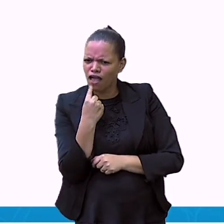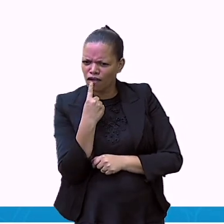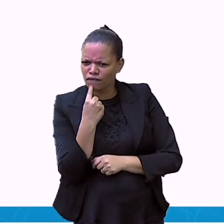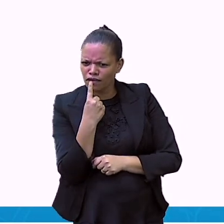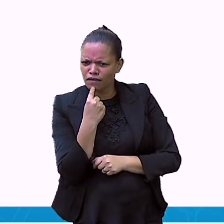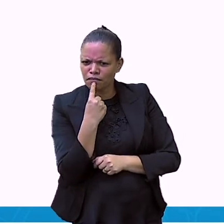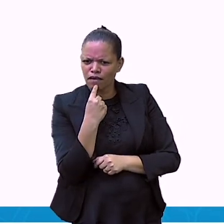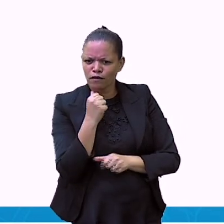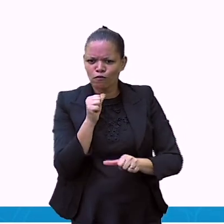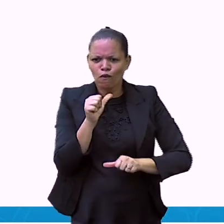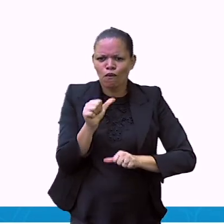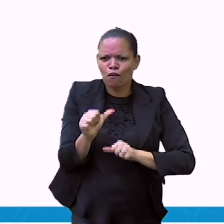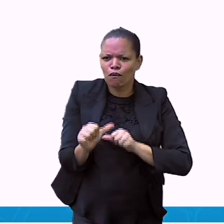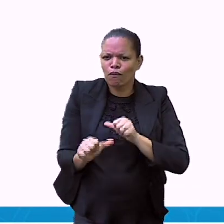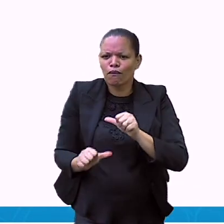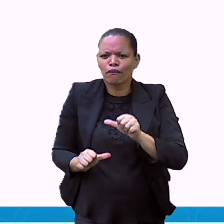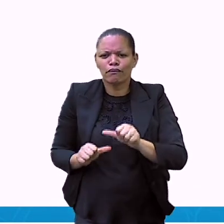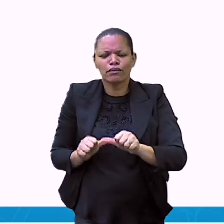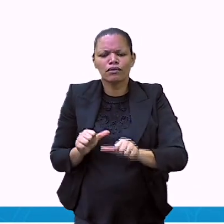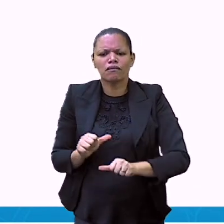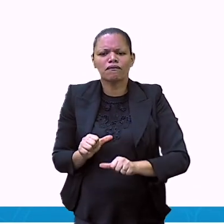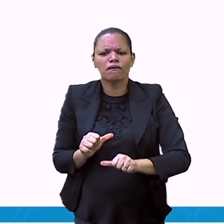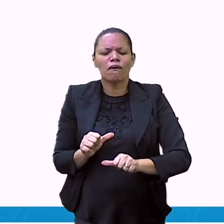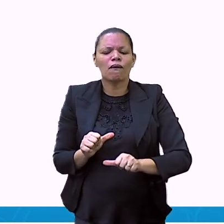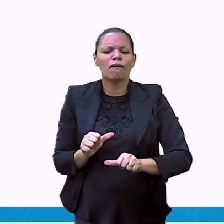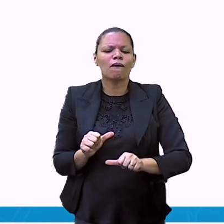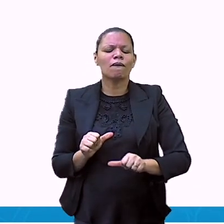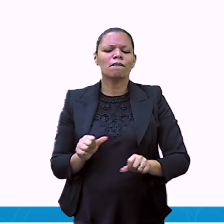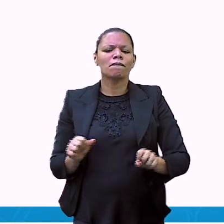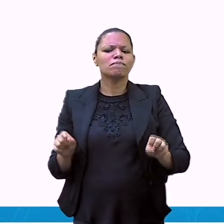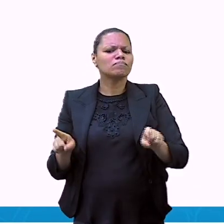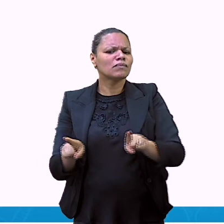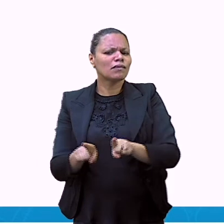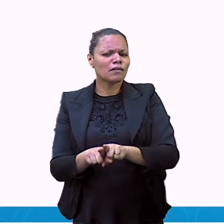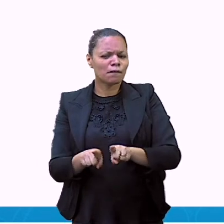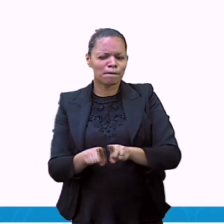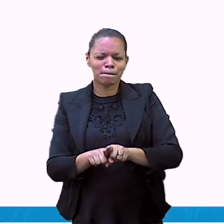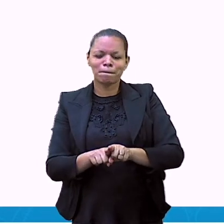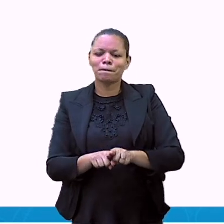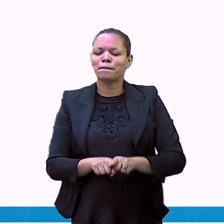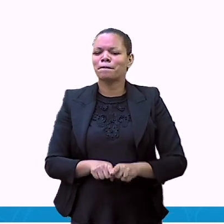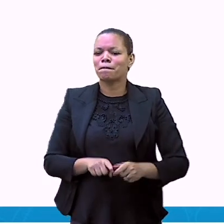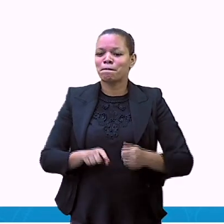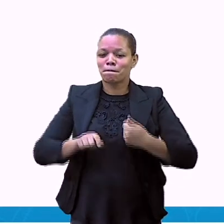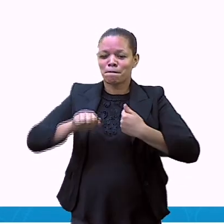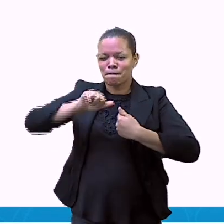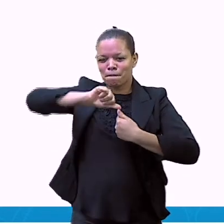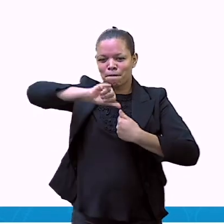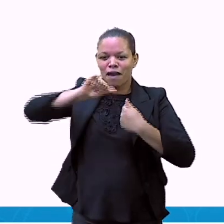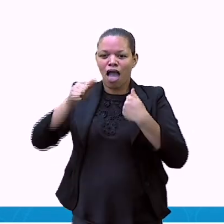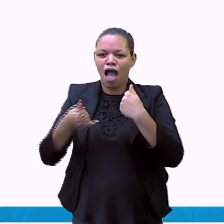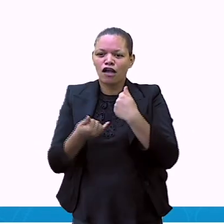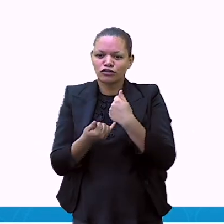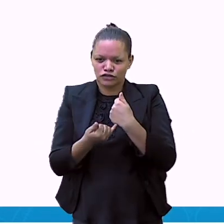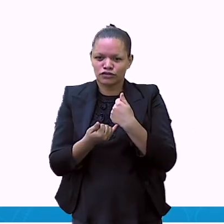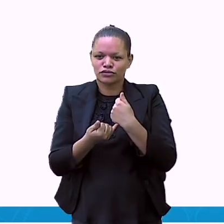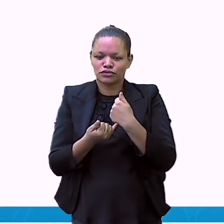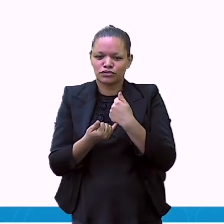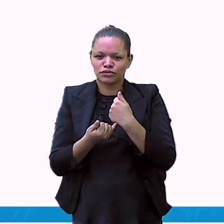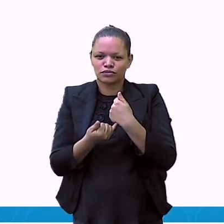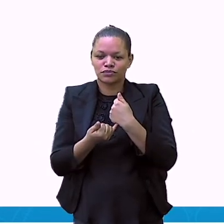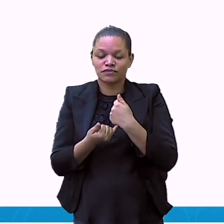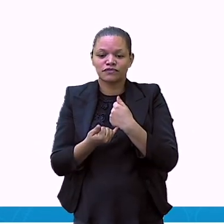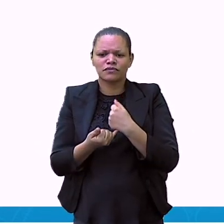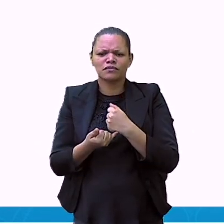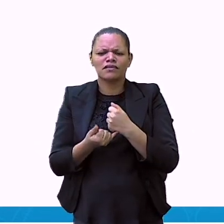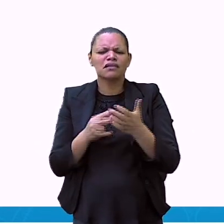se transformar em adjetivos. O que é um adjetivo para a gente relembrar? Palavra